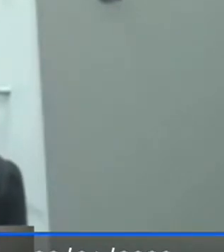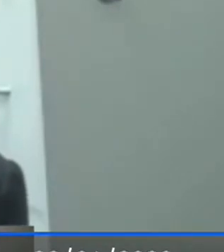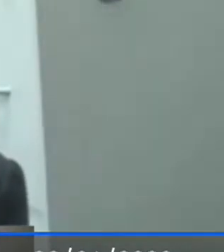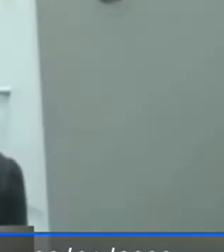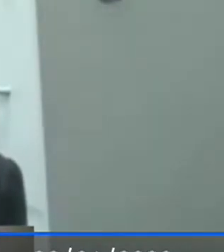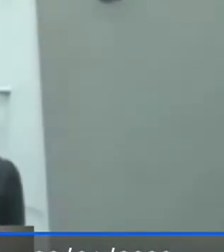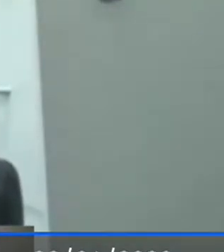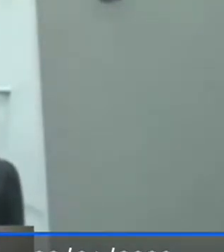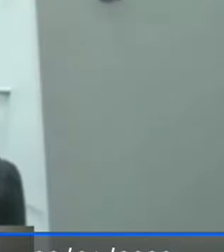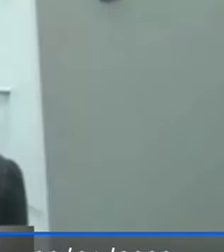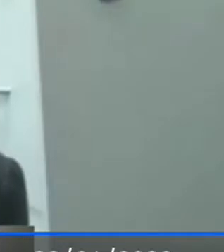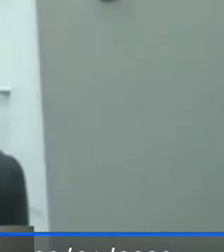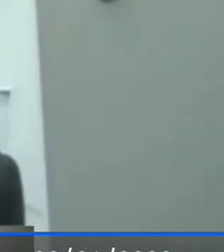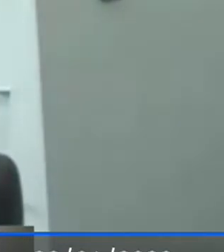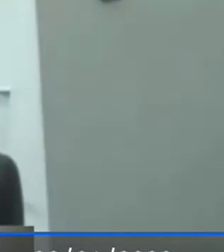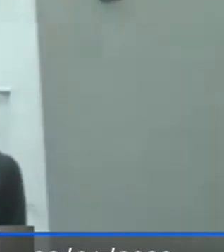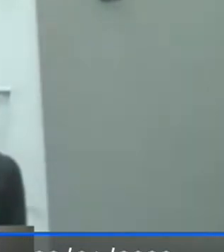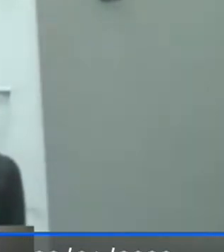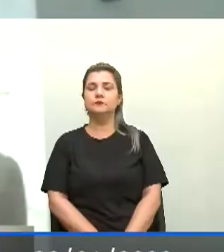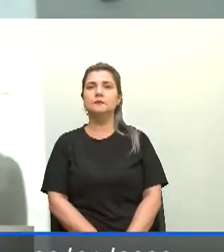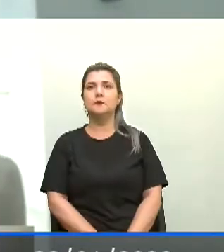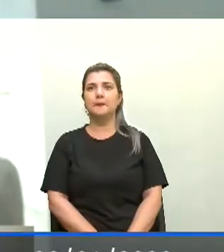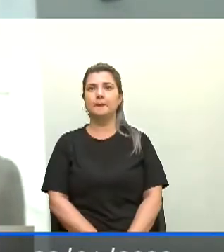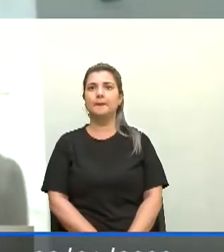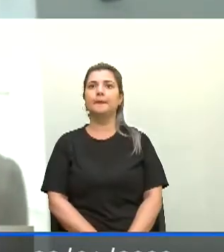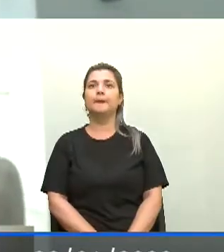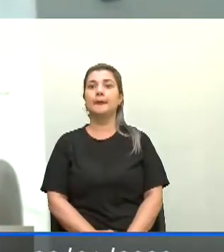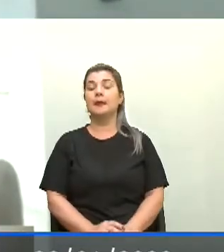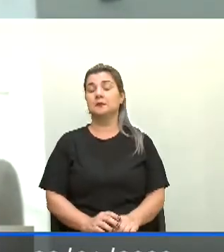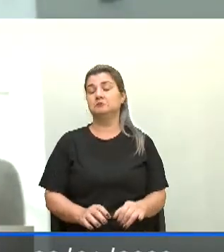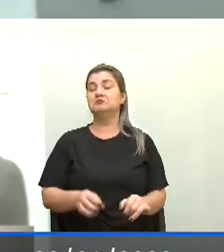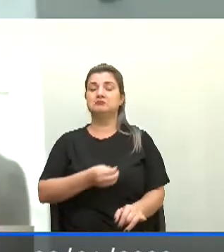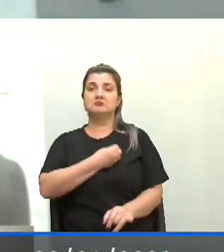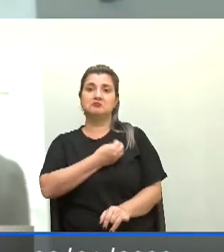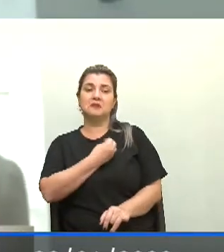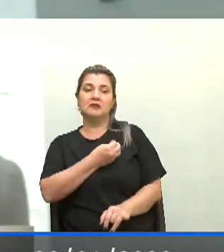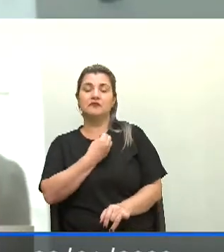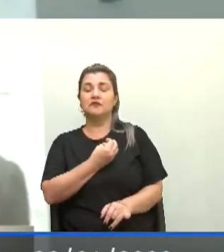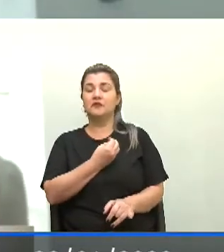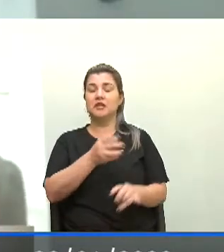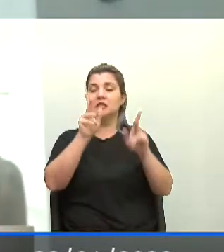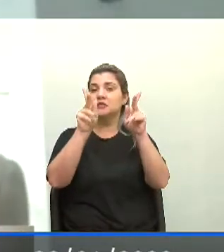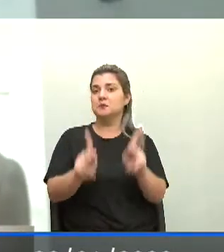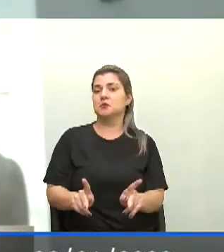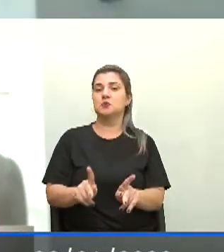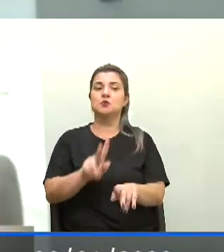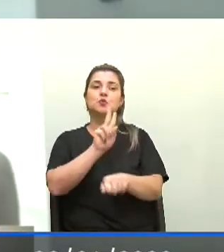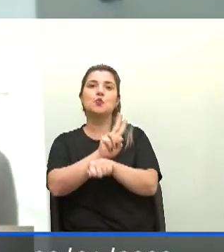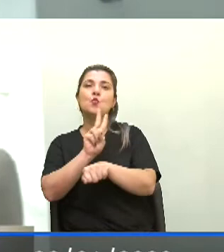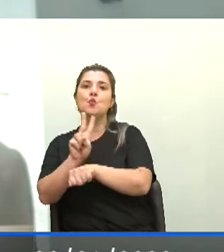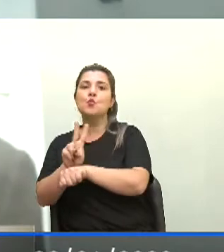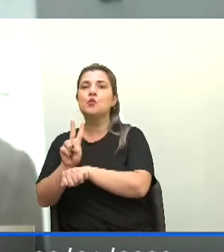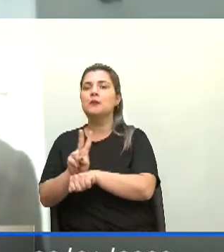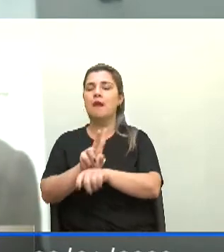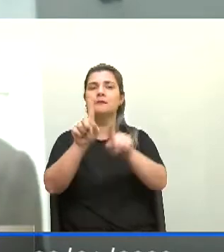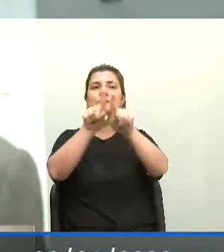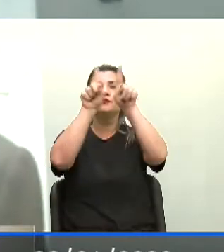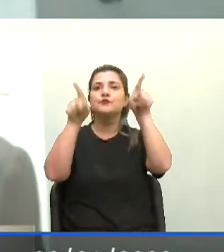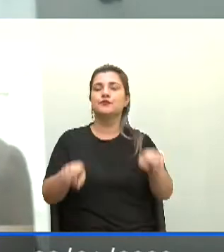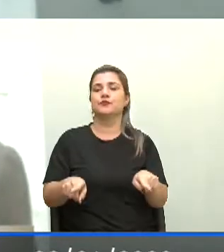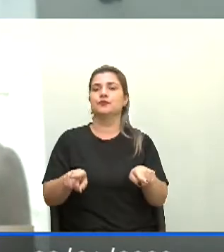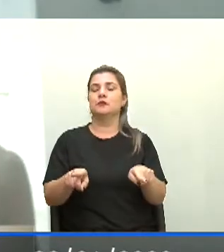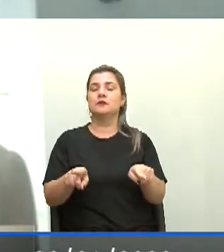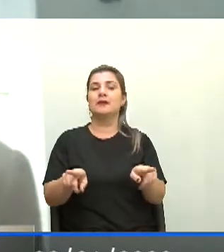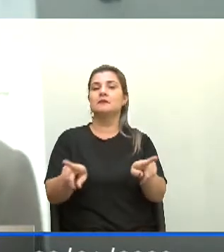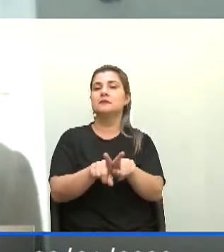grande, tanto no suprimento, quanto na vida das pessoas, no cuidado com as pessoas, com os funcionários, quanto na nossa retaguarda também,